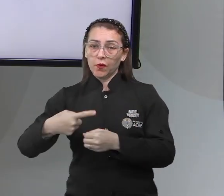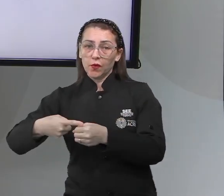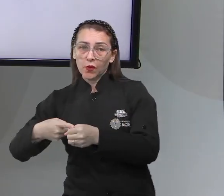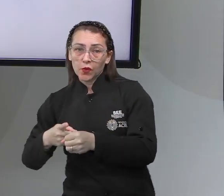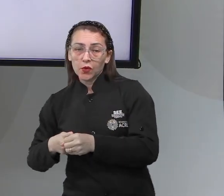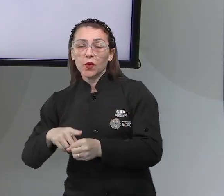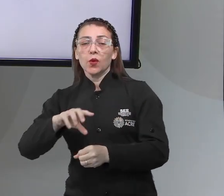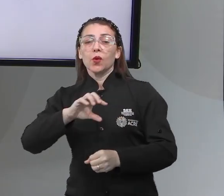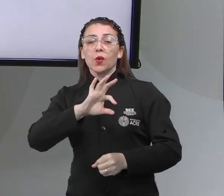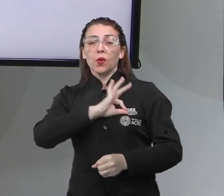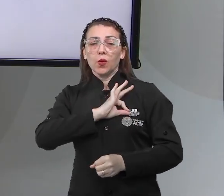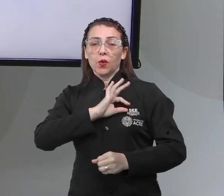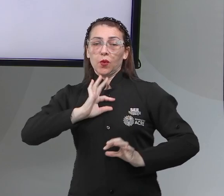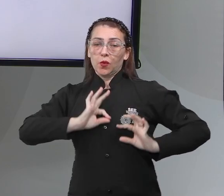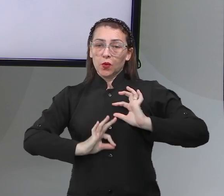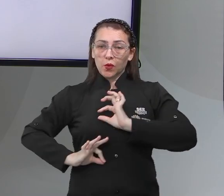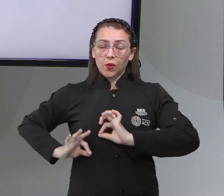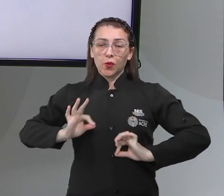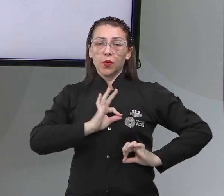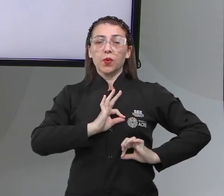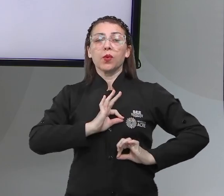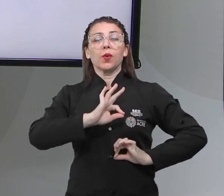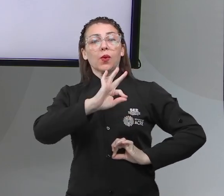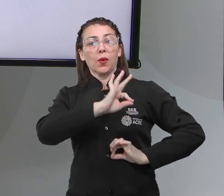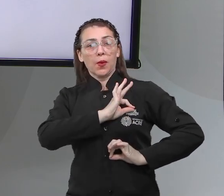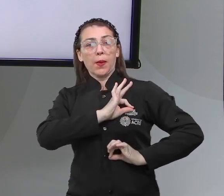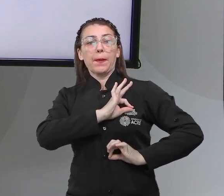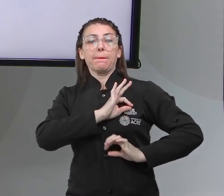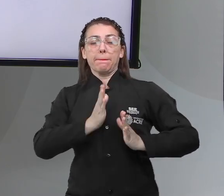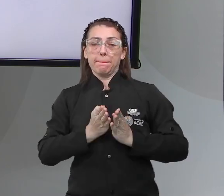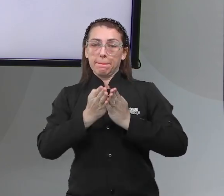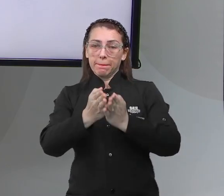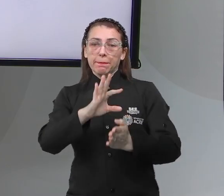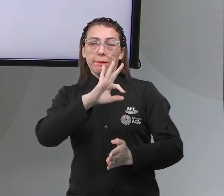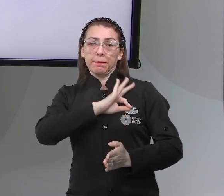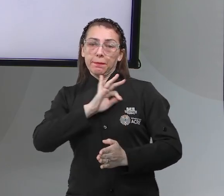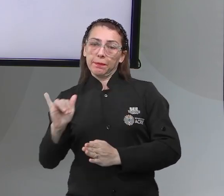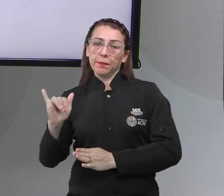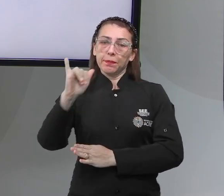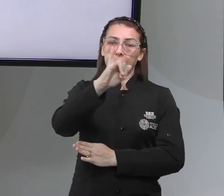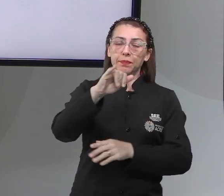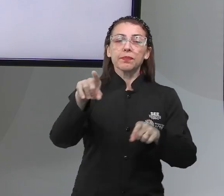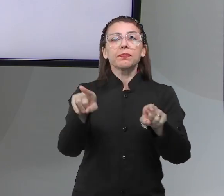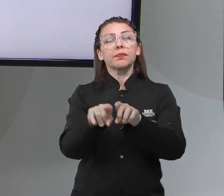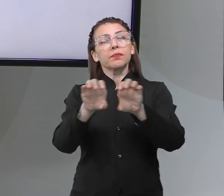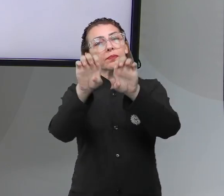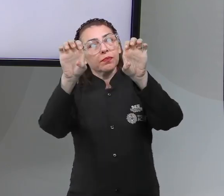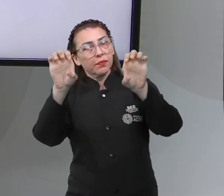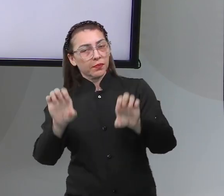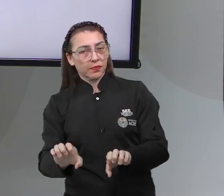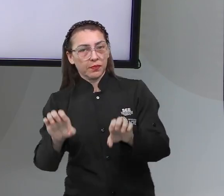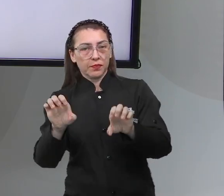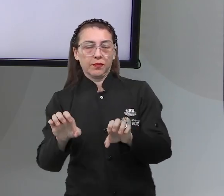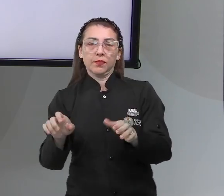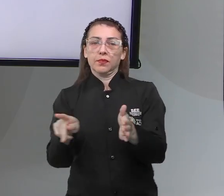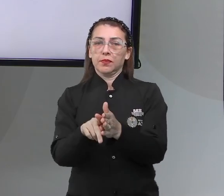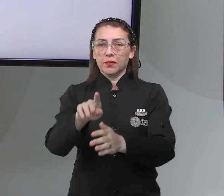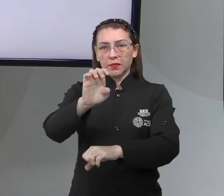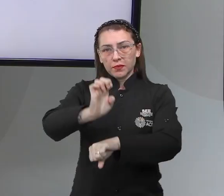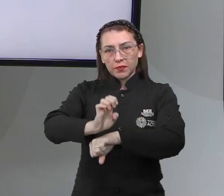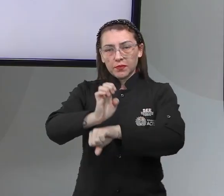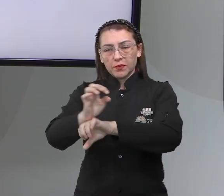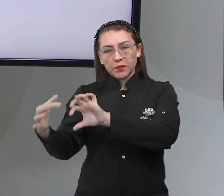o Exército, a Aeronáutica, a Marinha. A Marinha são estruturas coercitivas do Estado,